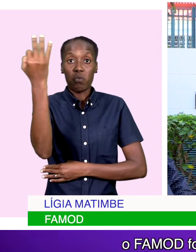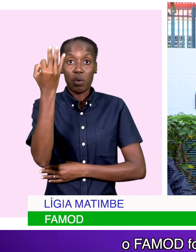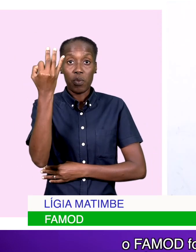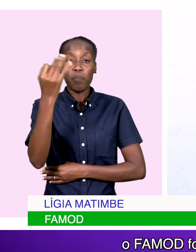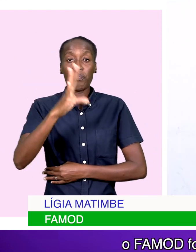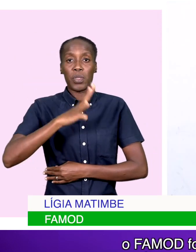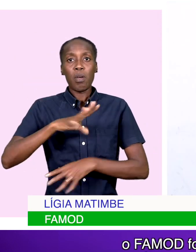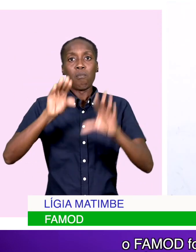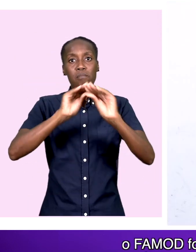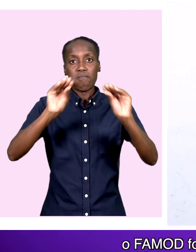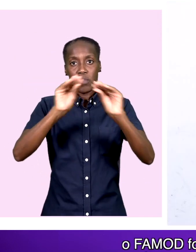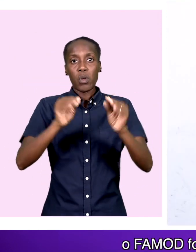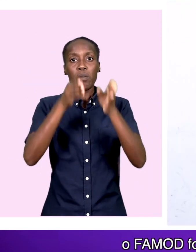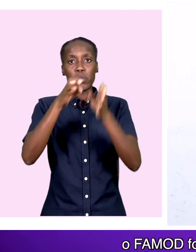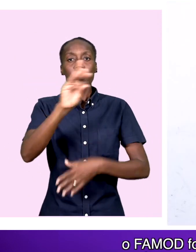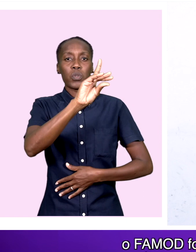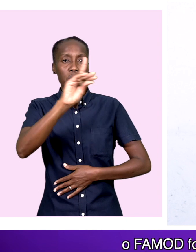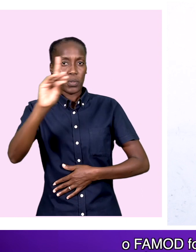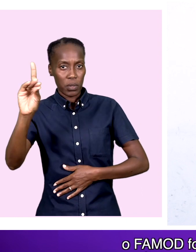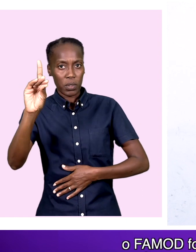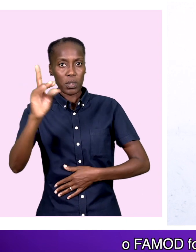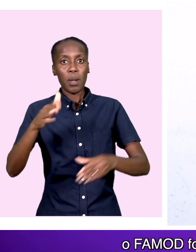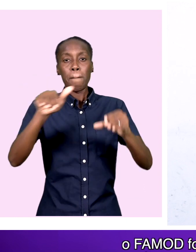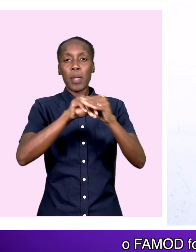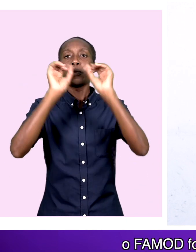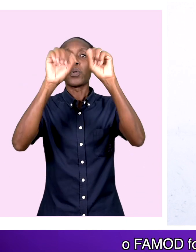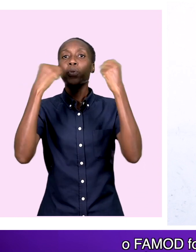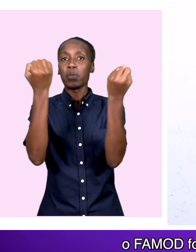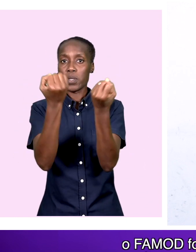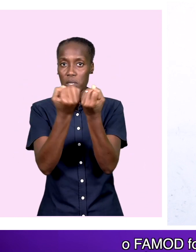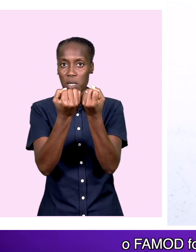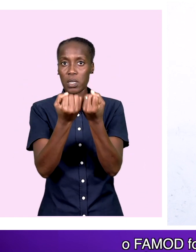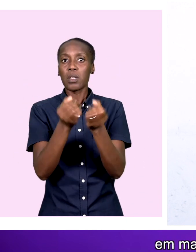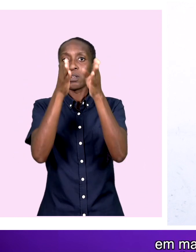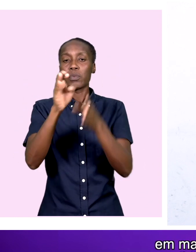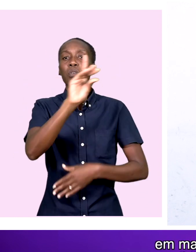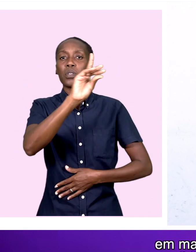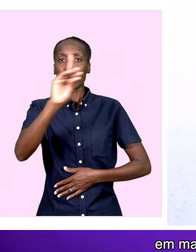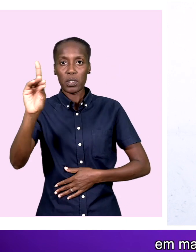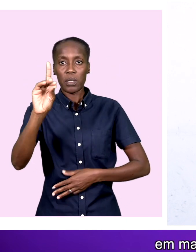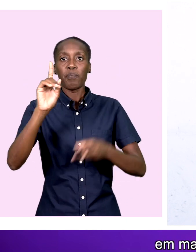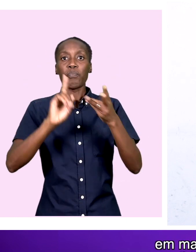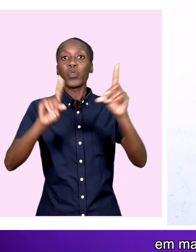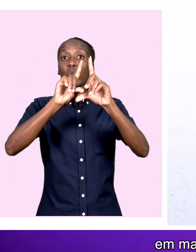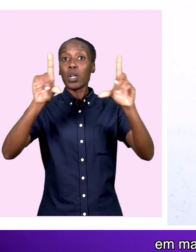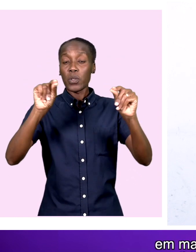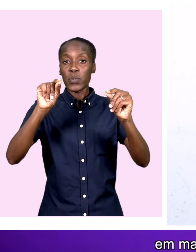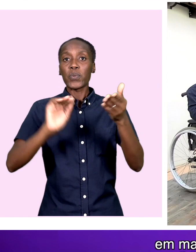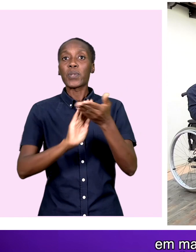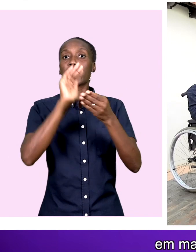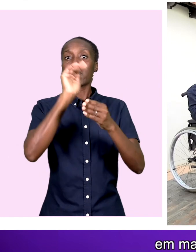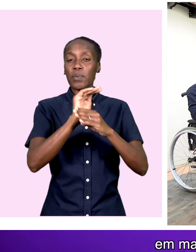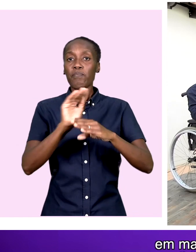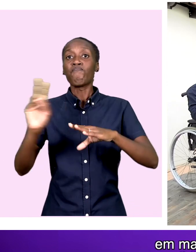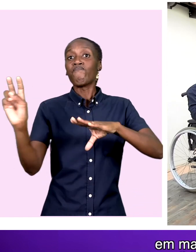formou pessoas com deficiência, membros das organizações de pessoas com deficiência em matéria de acessibilidade e